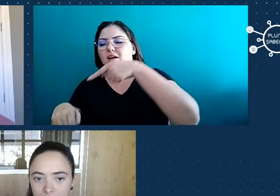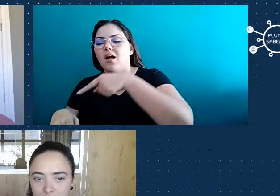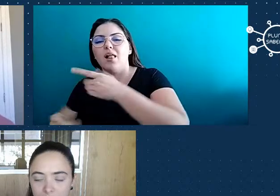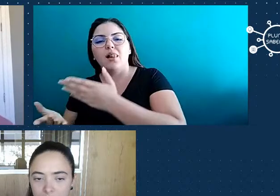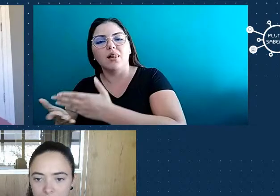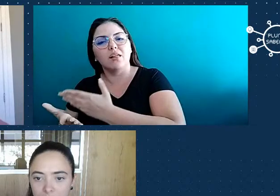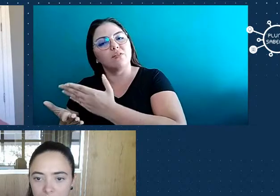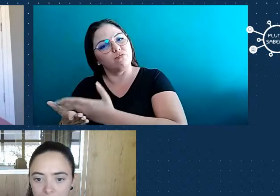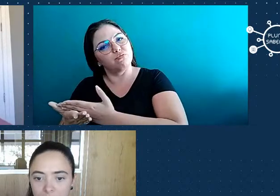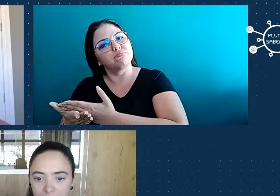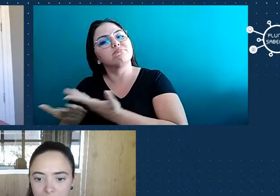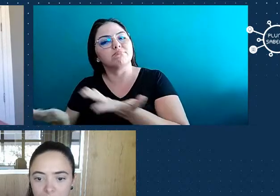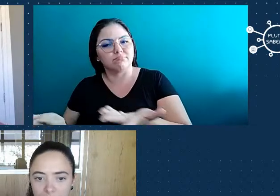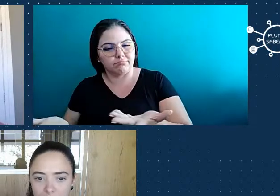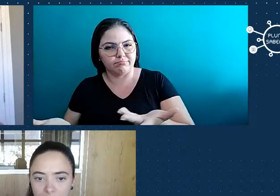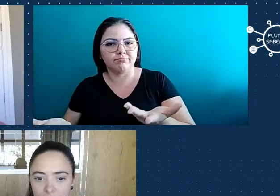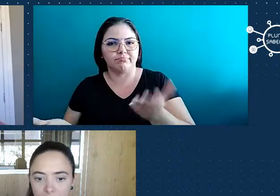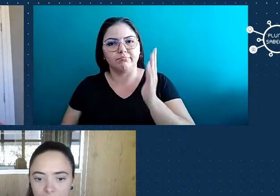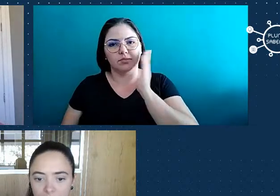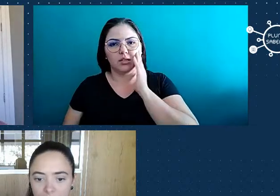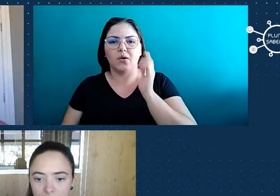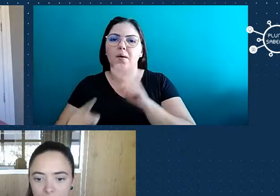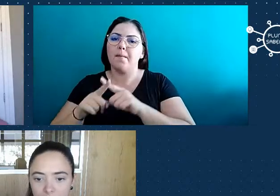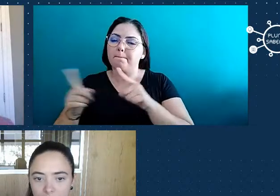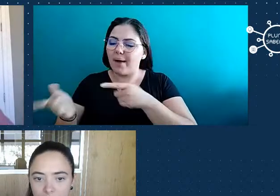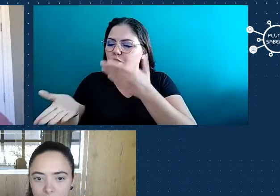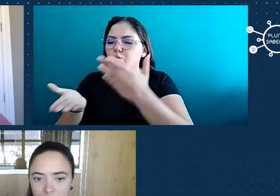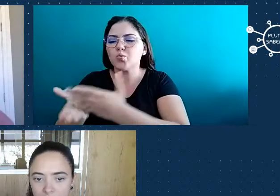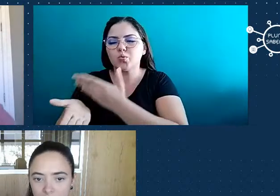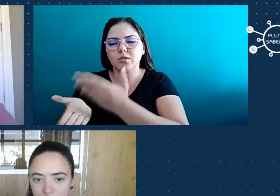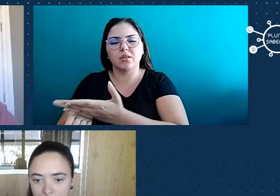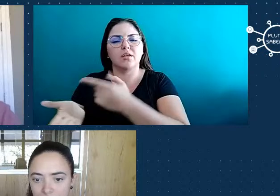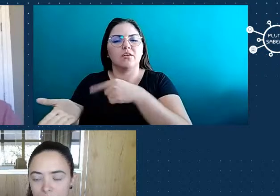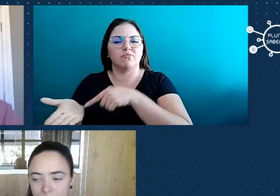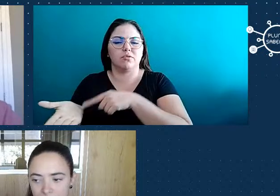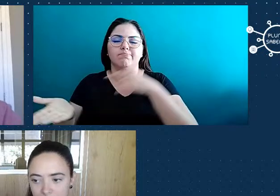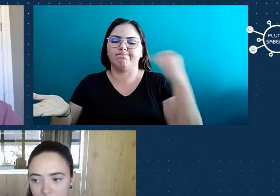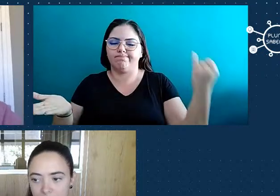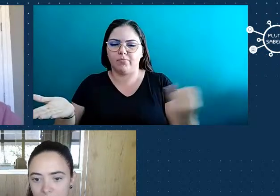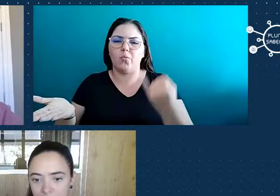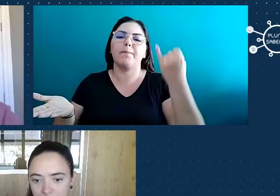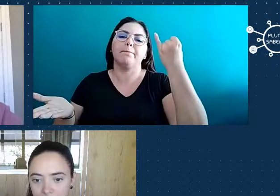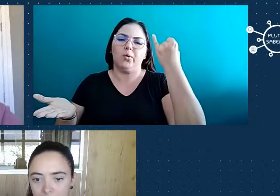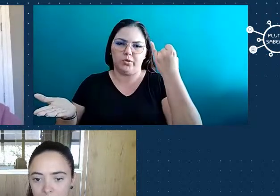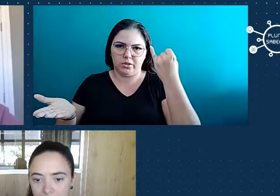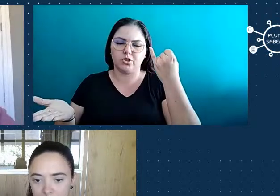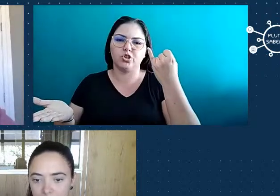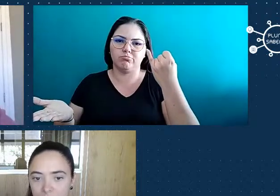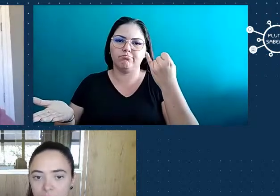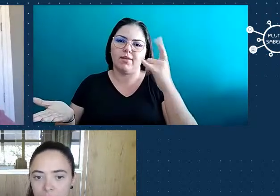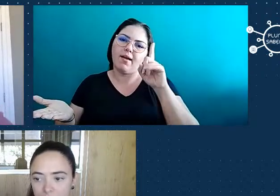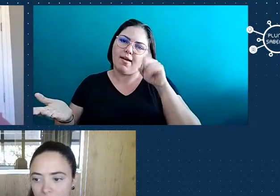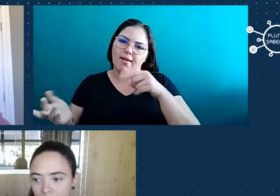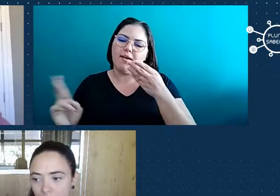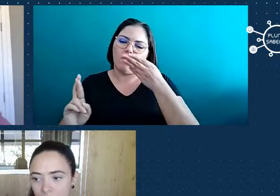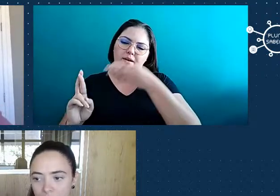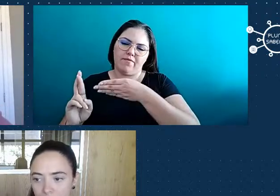Mas, obviamente, que os livros clássicos ainda têm um certo peso ainda nossas referências, né?